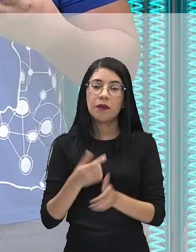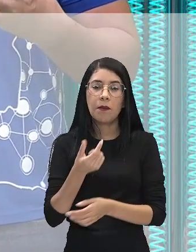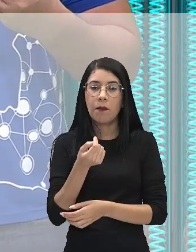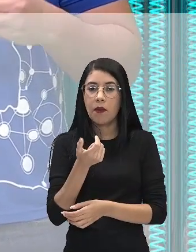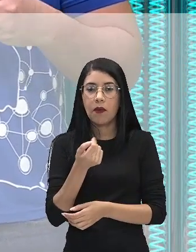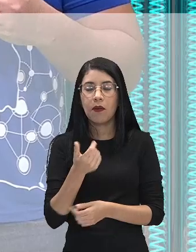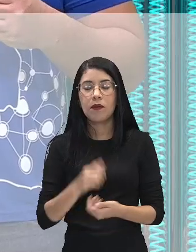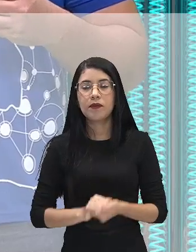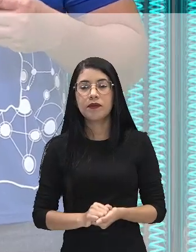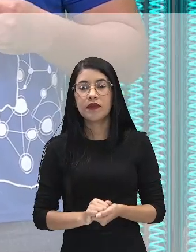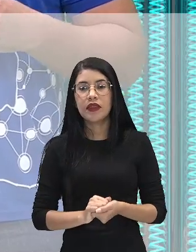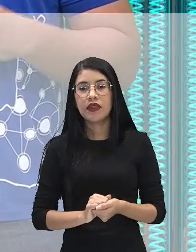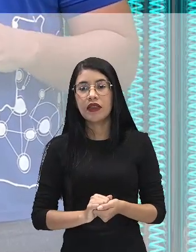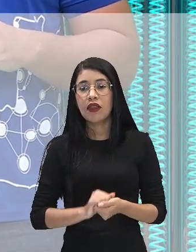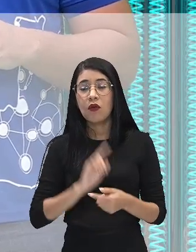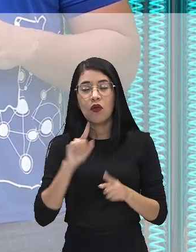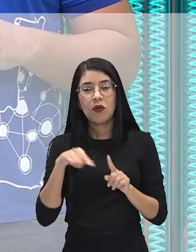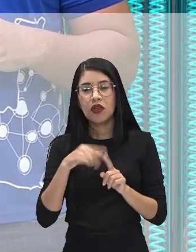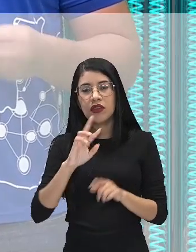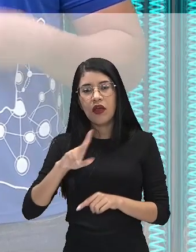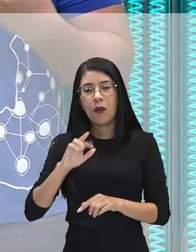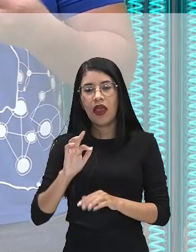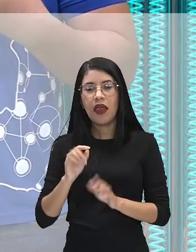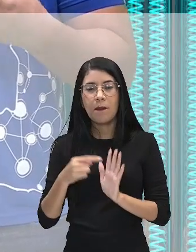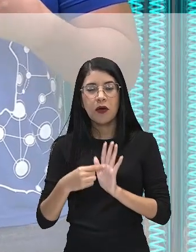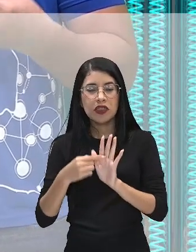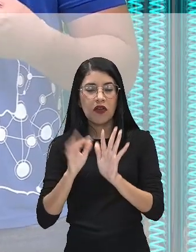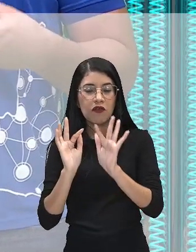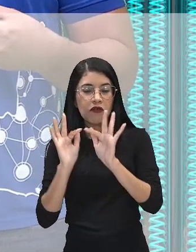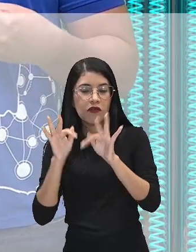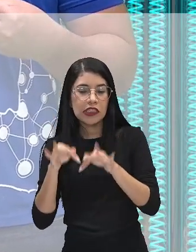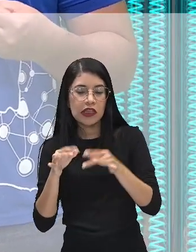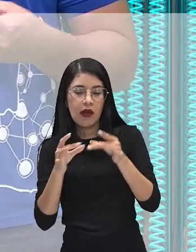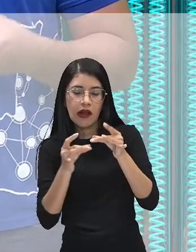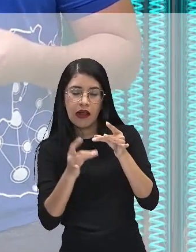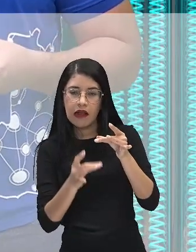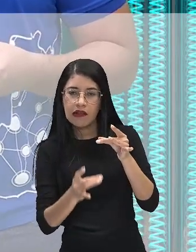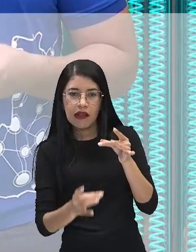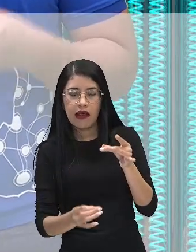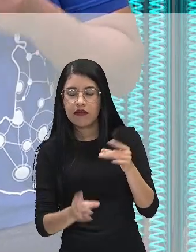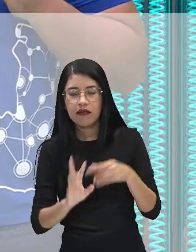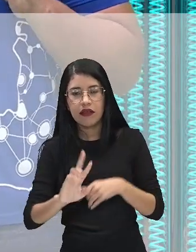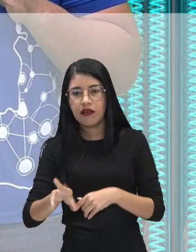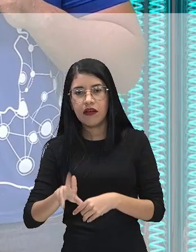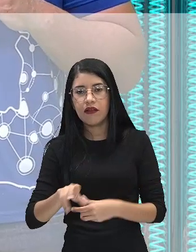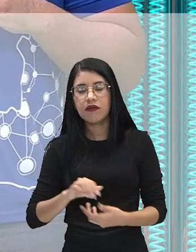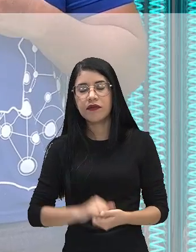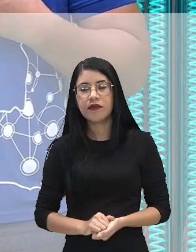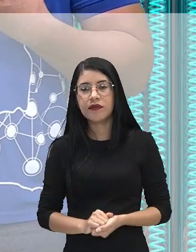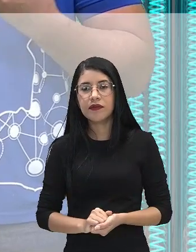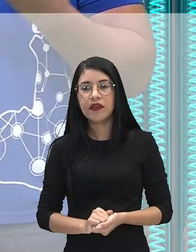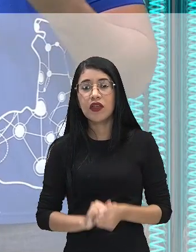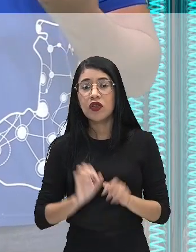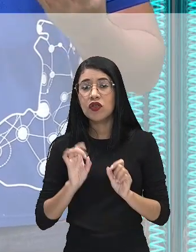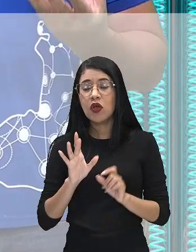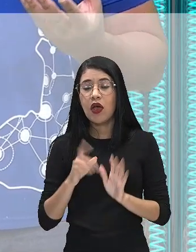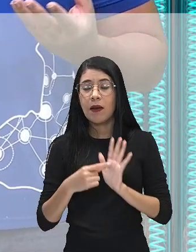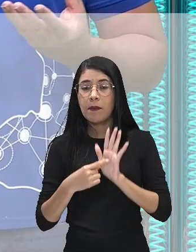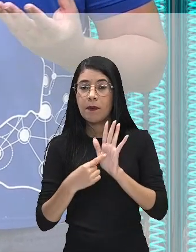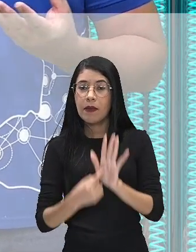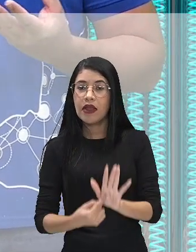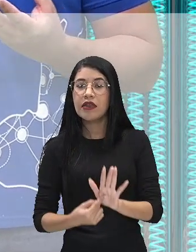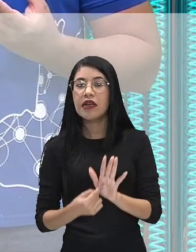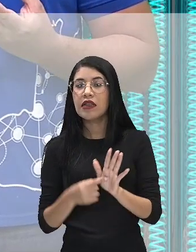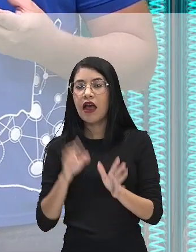essa finalidade de contar o final da história, contar detalhadamente o que vai acontecer na história, mas sim de apresentar